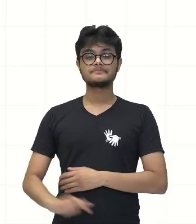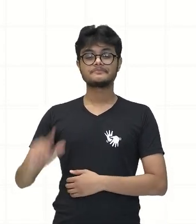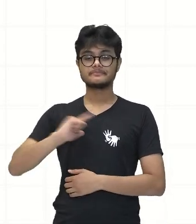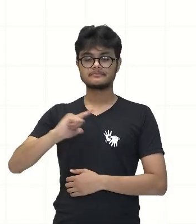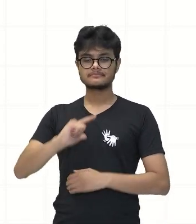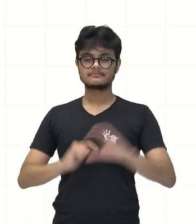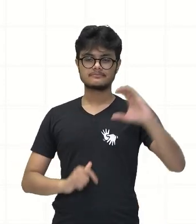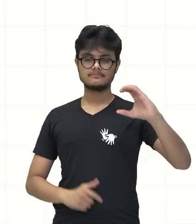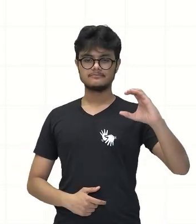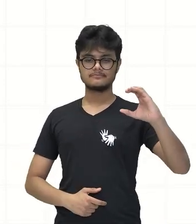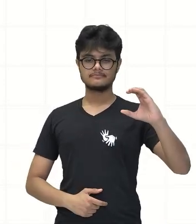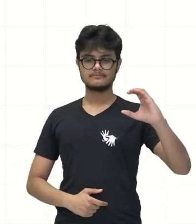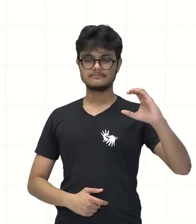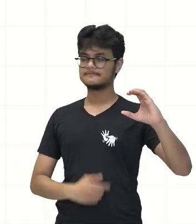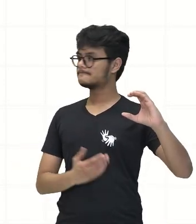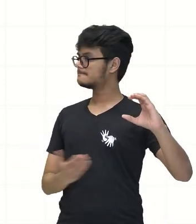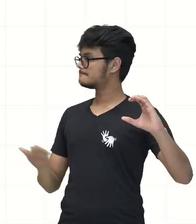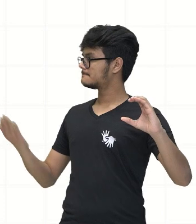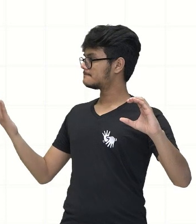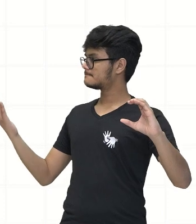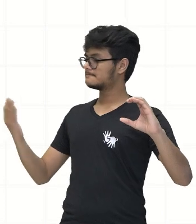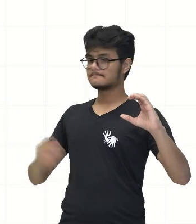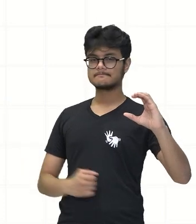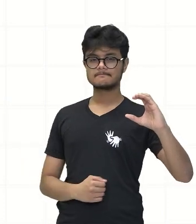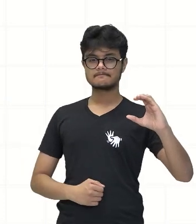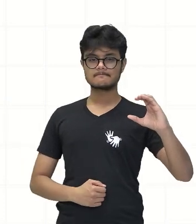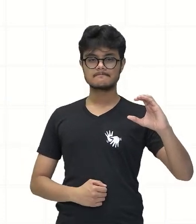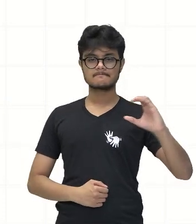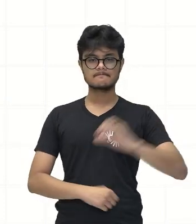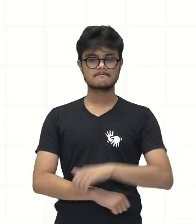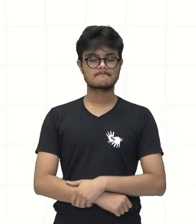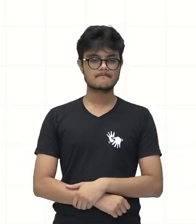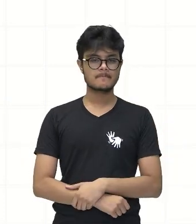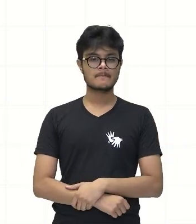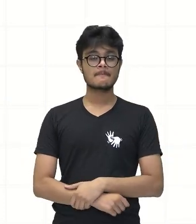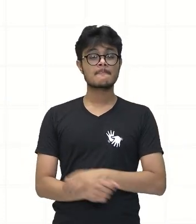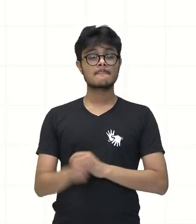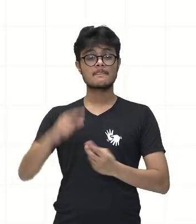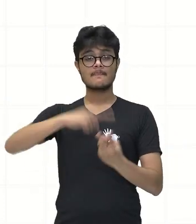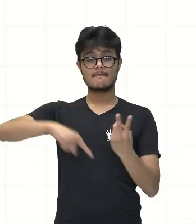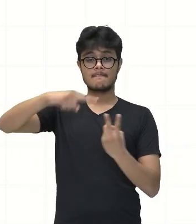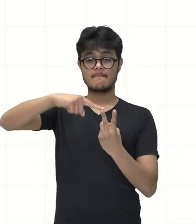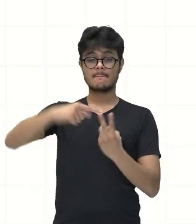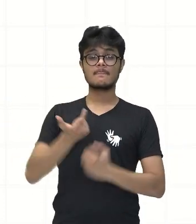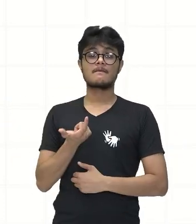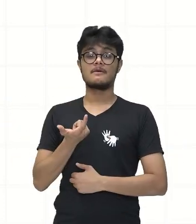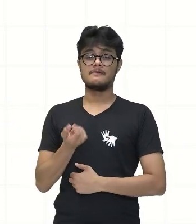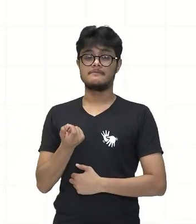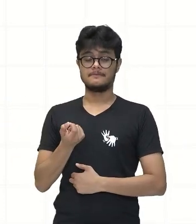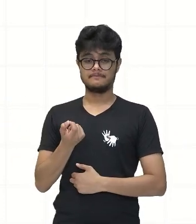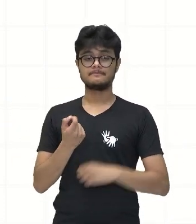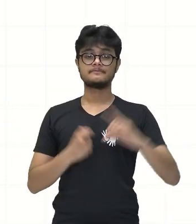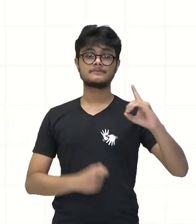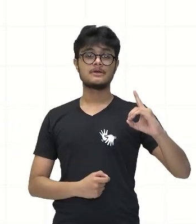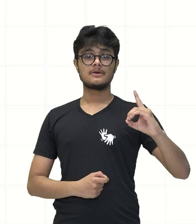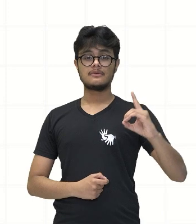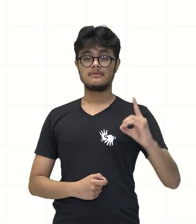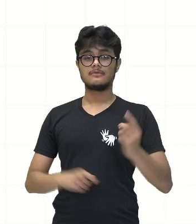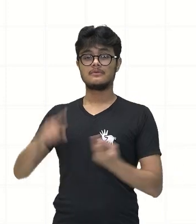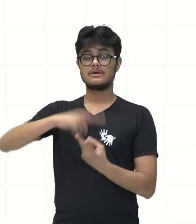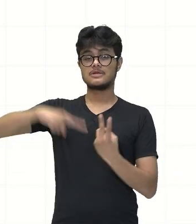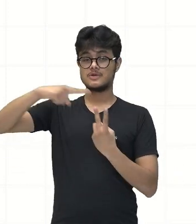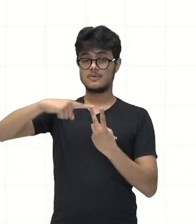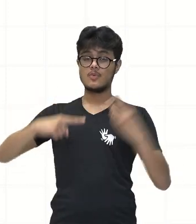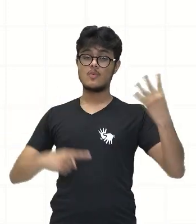nosso próximo exemplo. Agora, tenho aqui, ó, raiz quadrada de 20 e raiz quarta